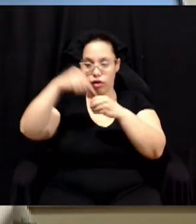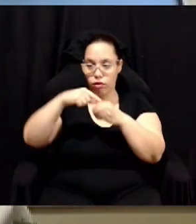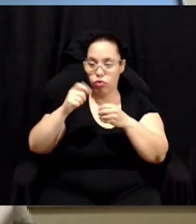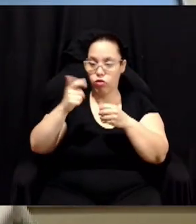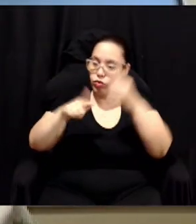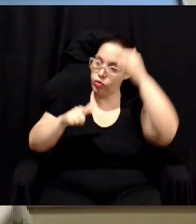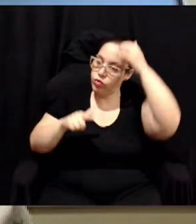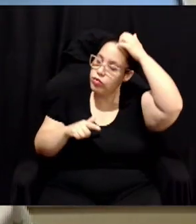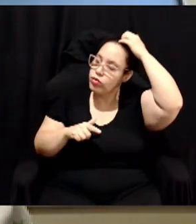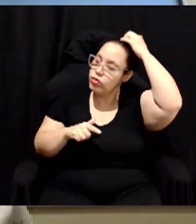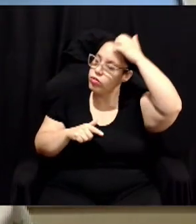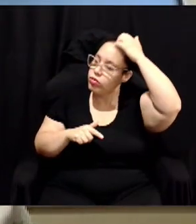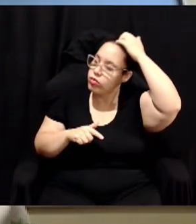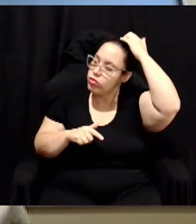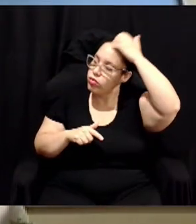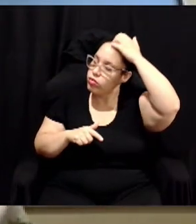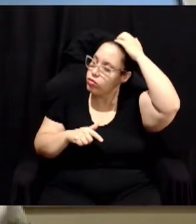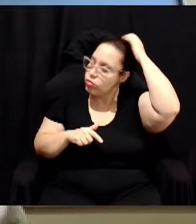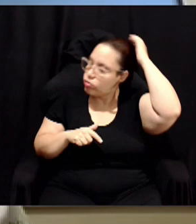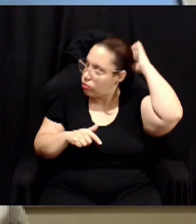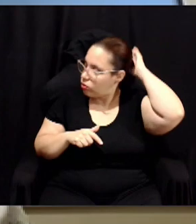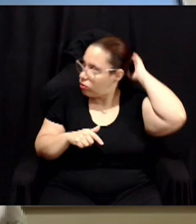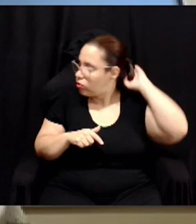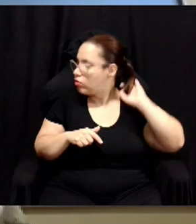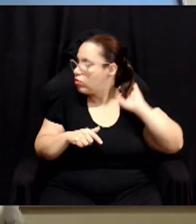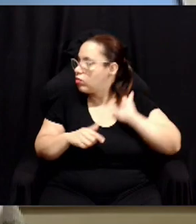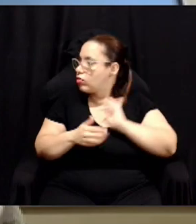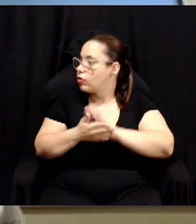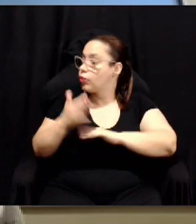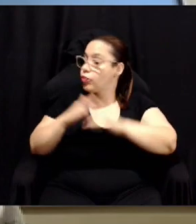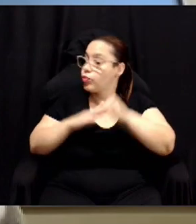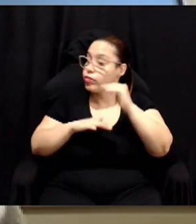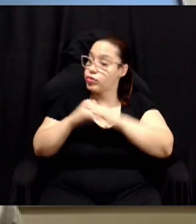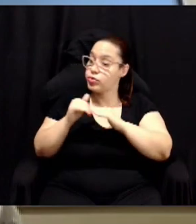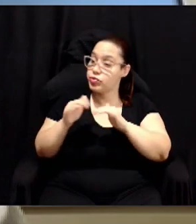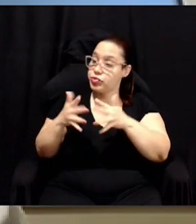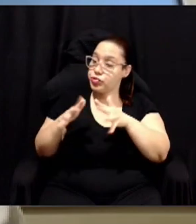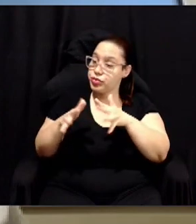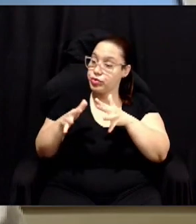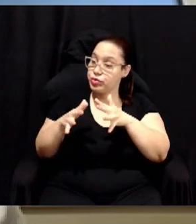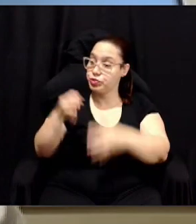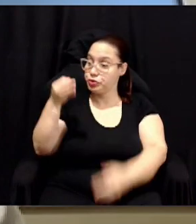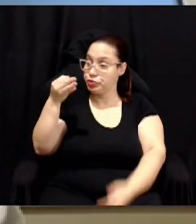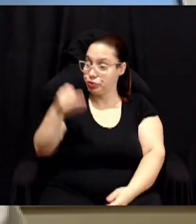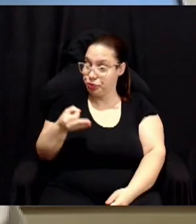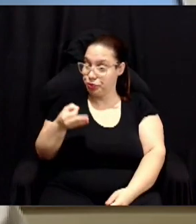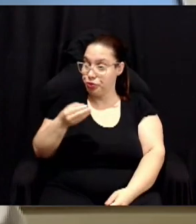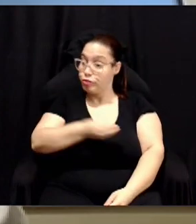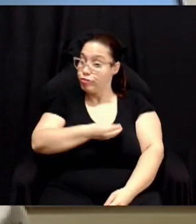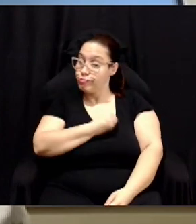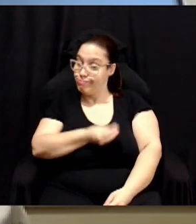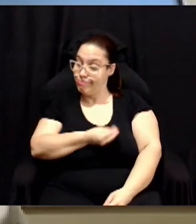Só que tratar o Parkinson, o ideal é tratar um estilo de vida.